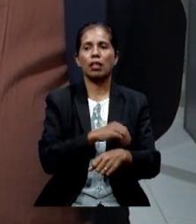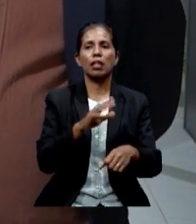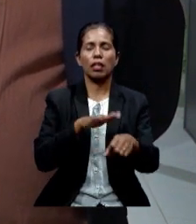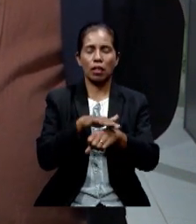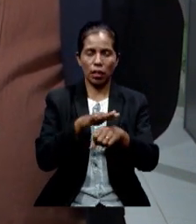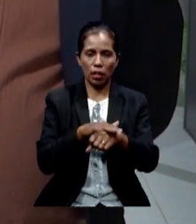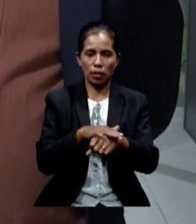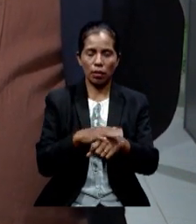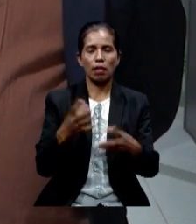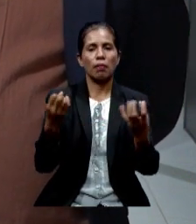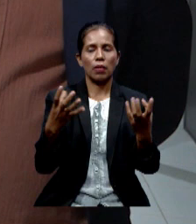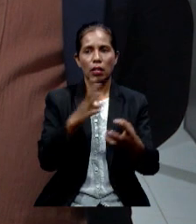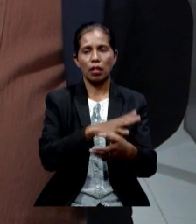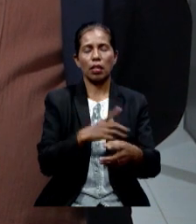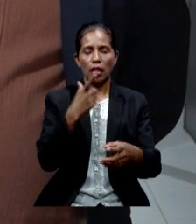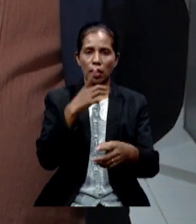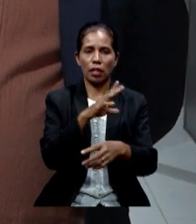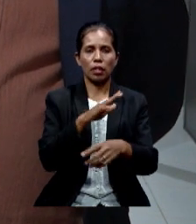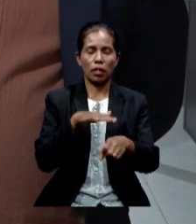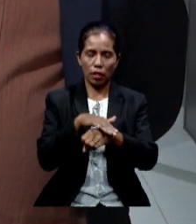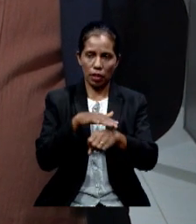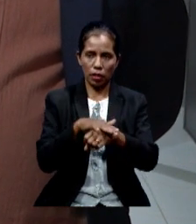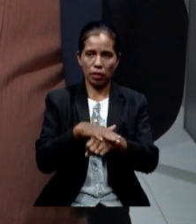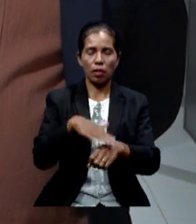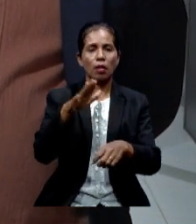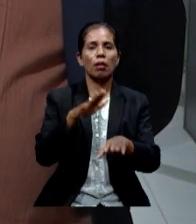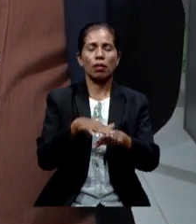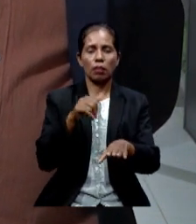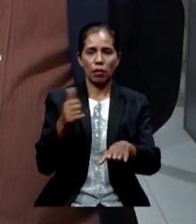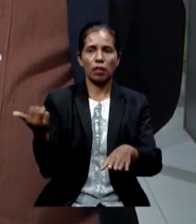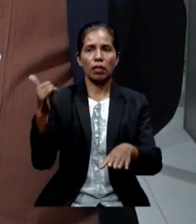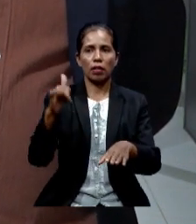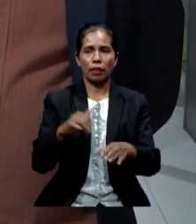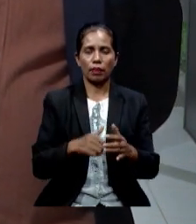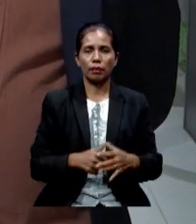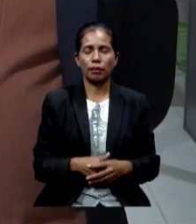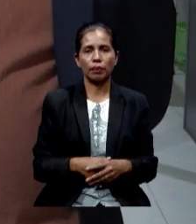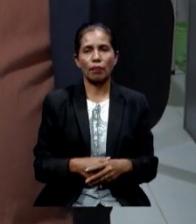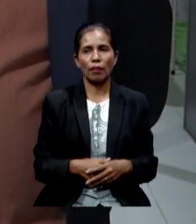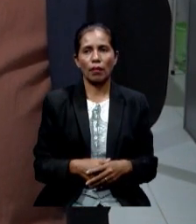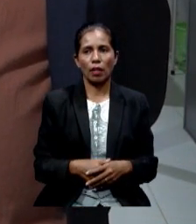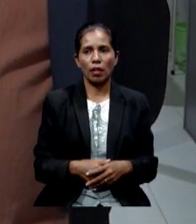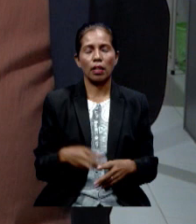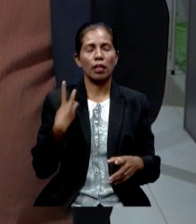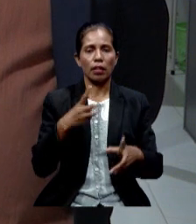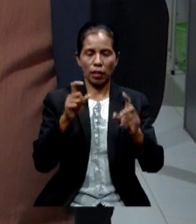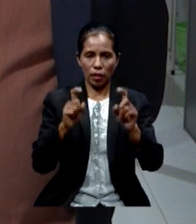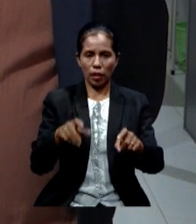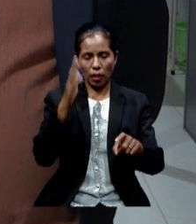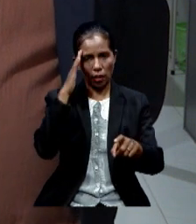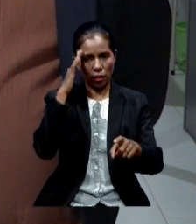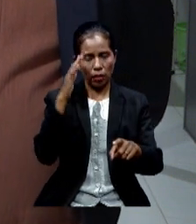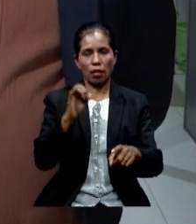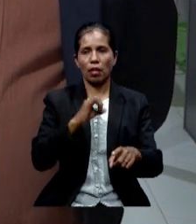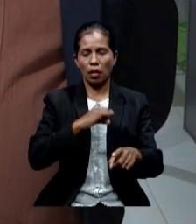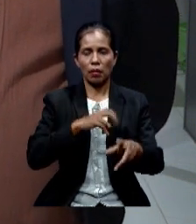básico ga inglês ida liutang itu am básico sira bele bolo hansa intermediário ira nemba kita tem que hatene e